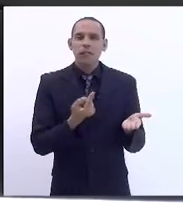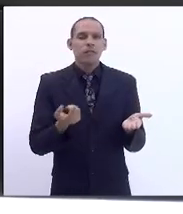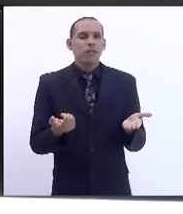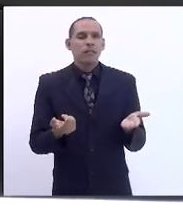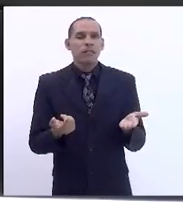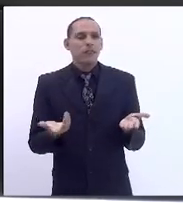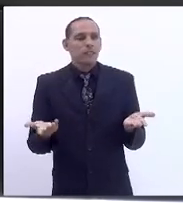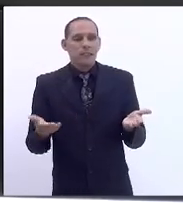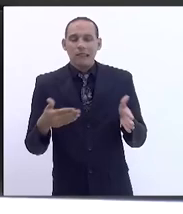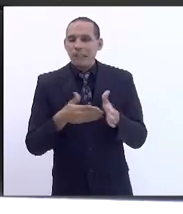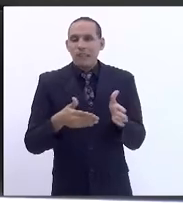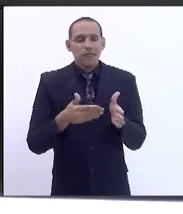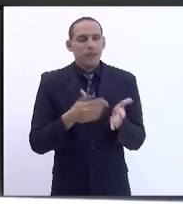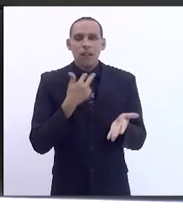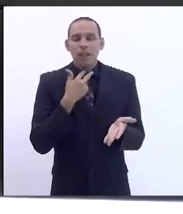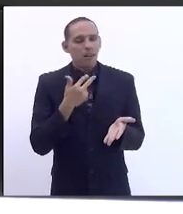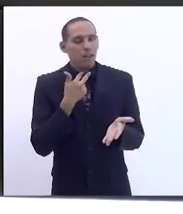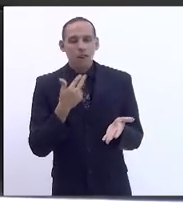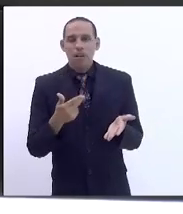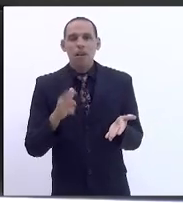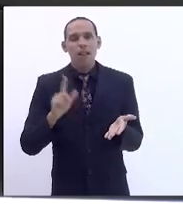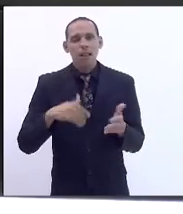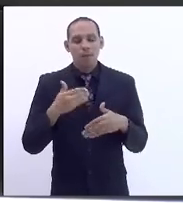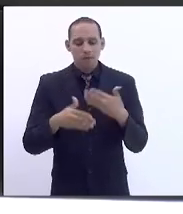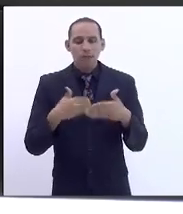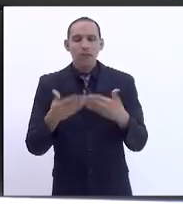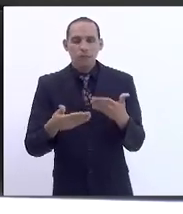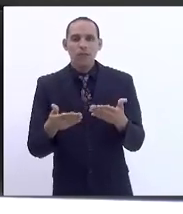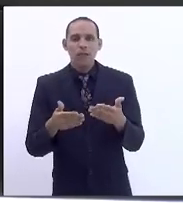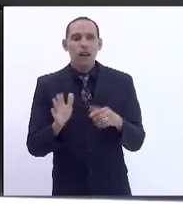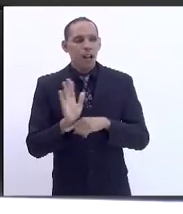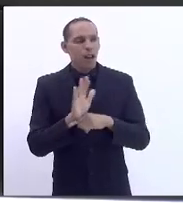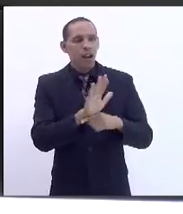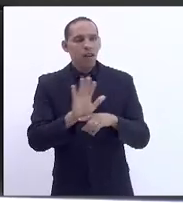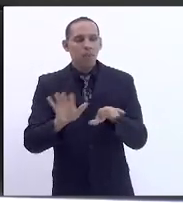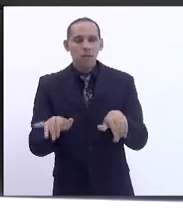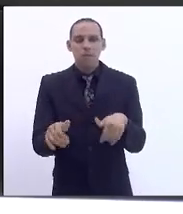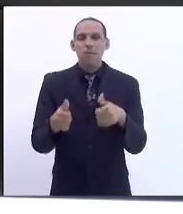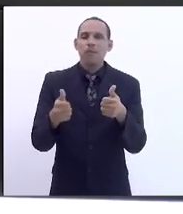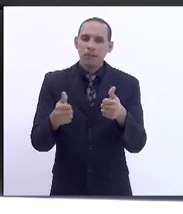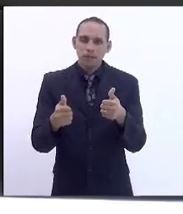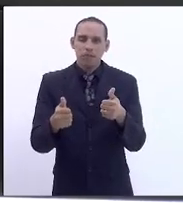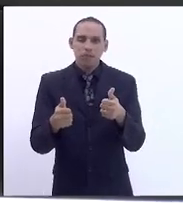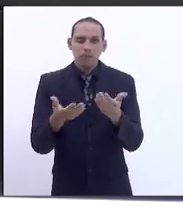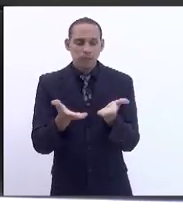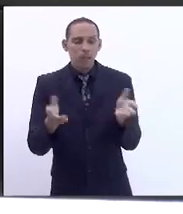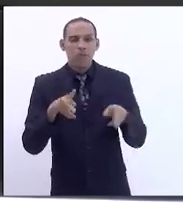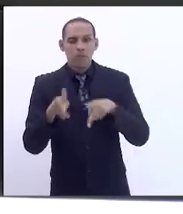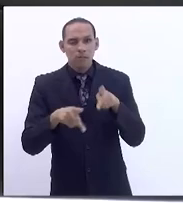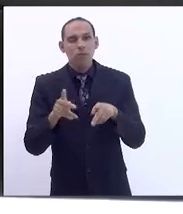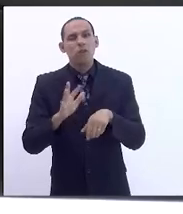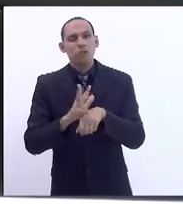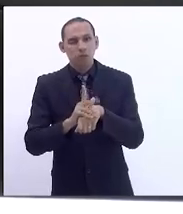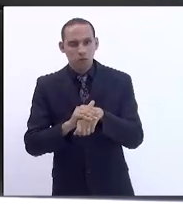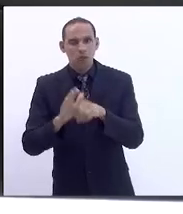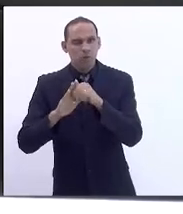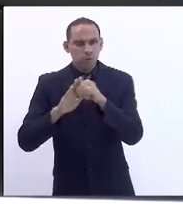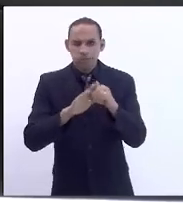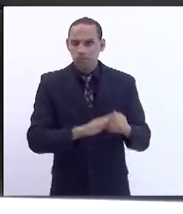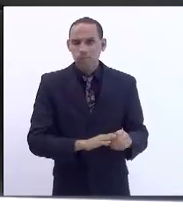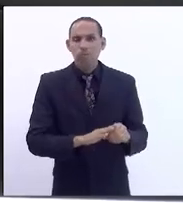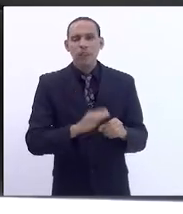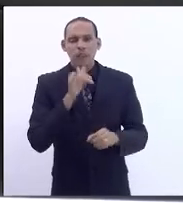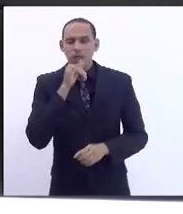Como interromper esse processo que é também curativo nas povo tá doente Tá Oprimido